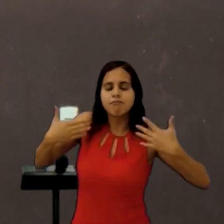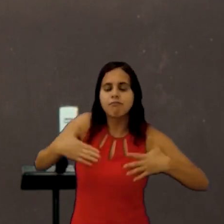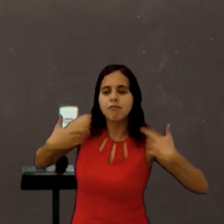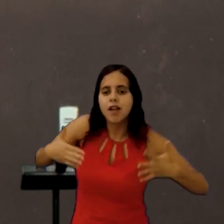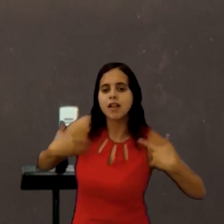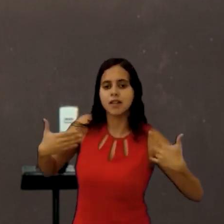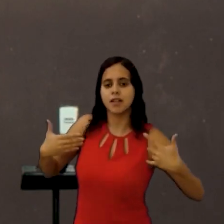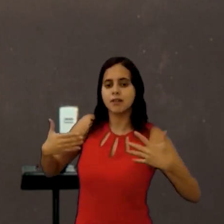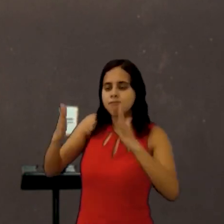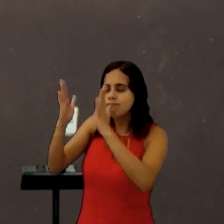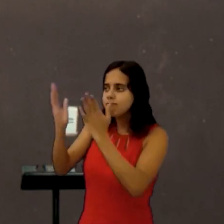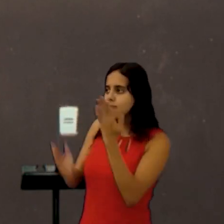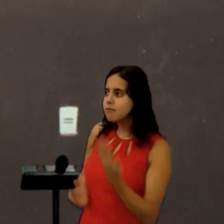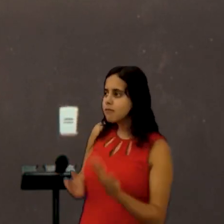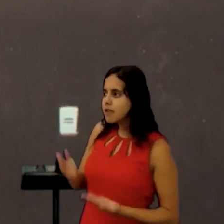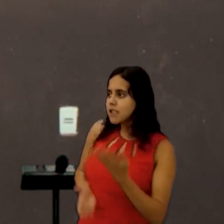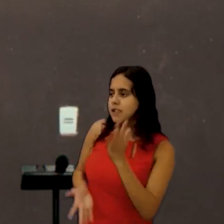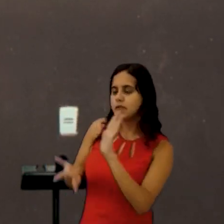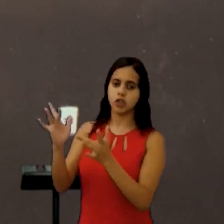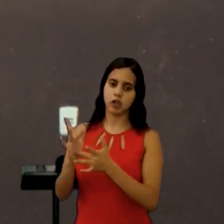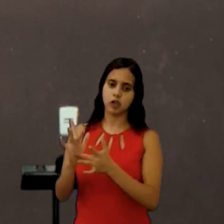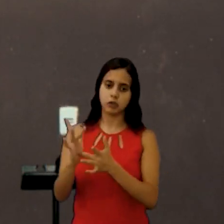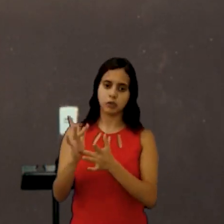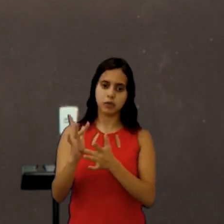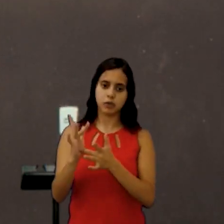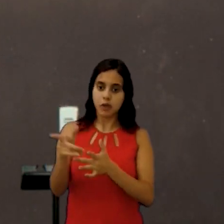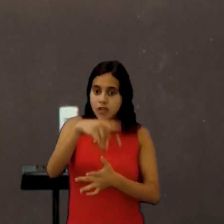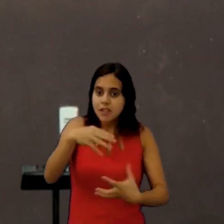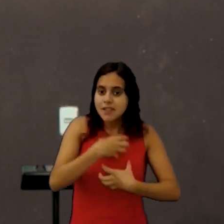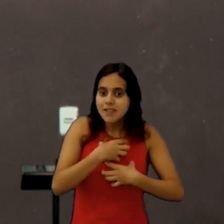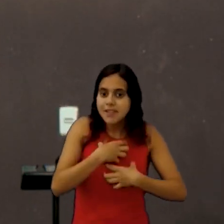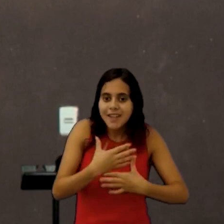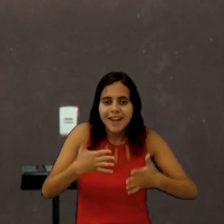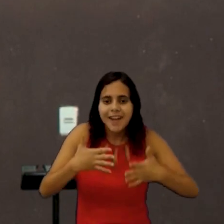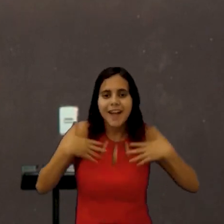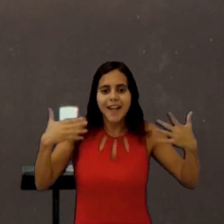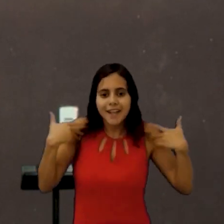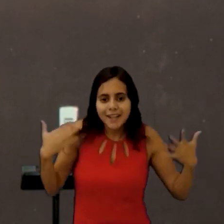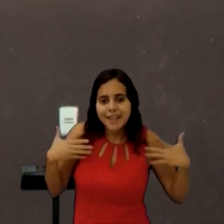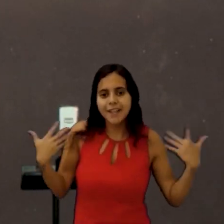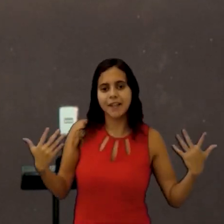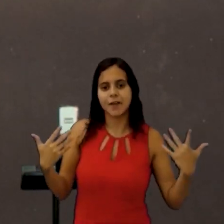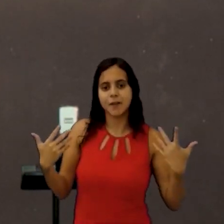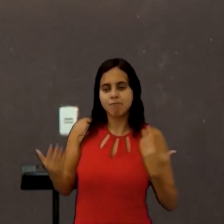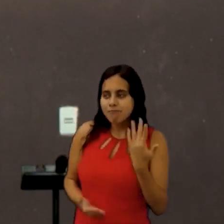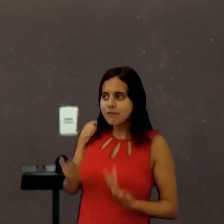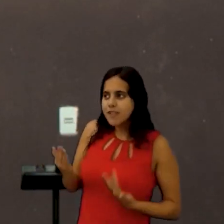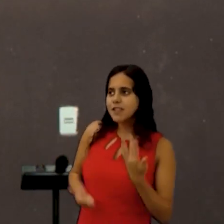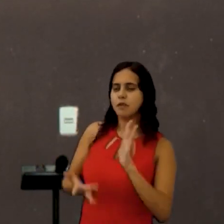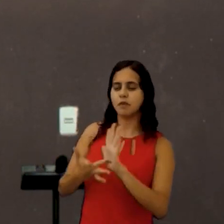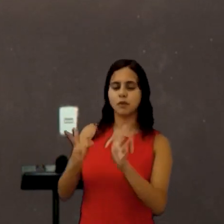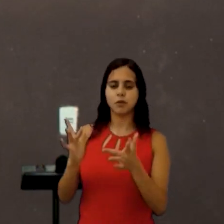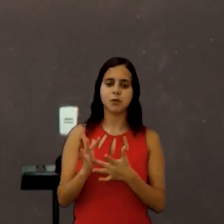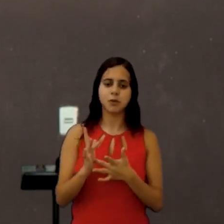Agradá-lo, porque além de agradar a Deus e se alegrar com Ele, Ele ainda nos galardoará.